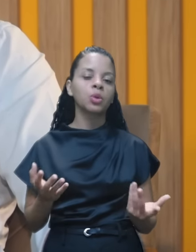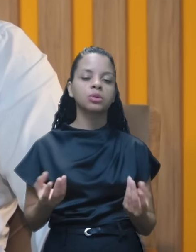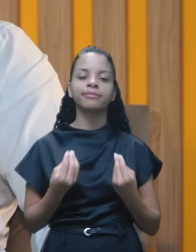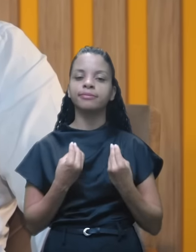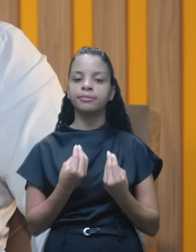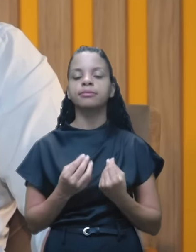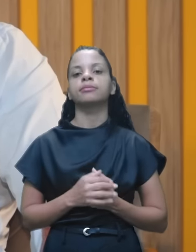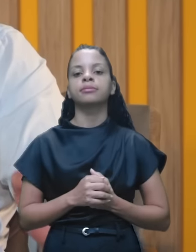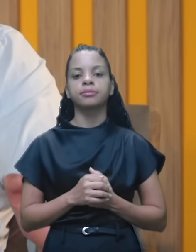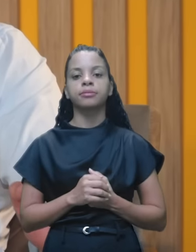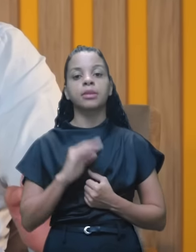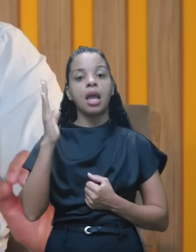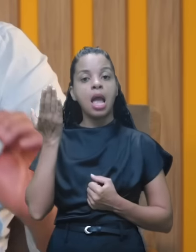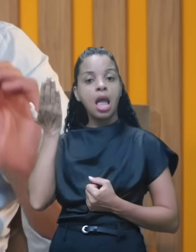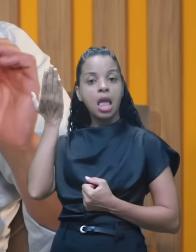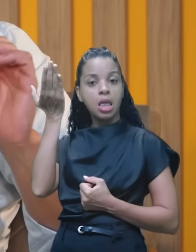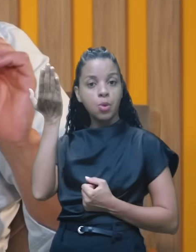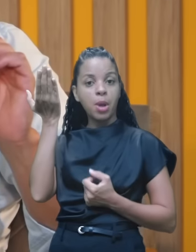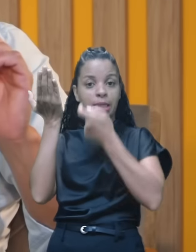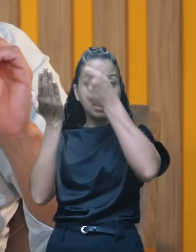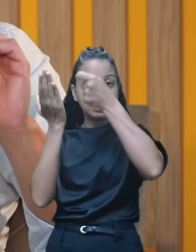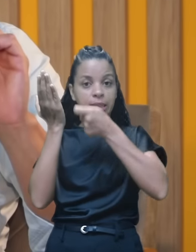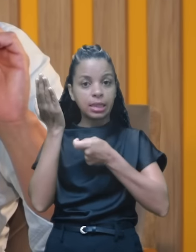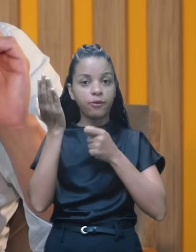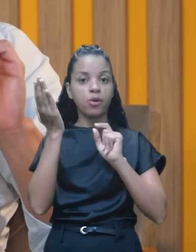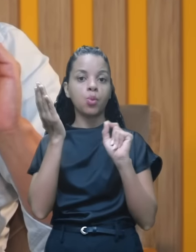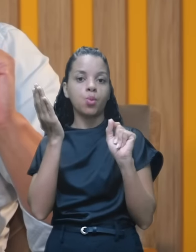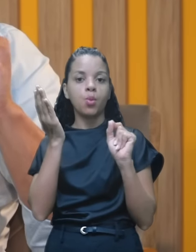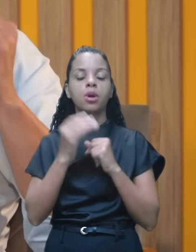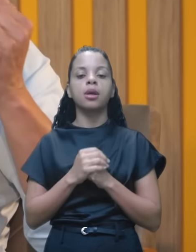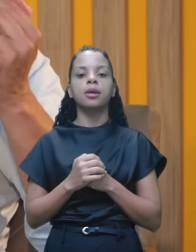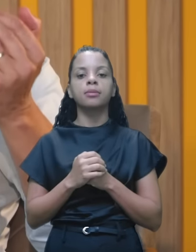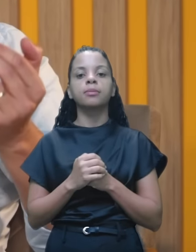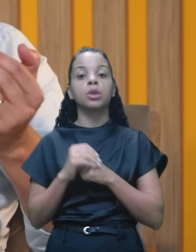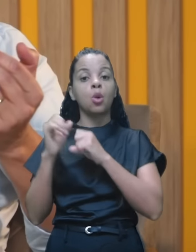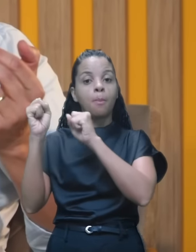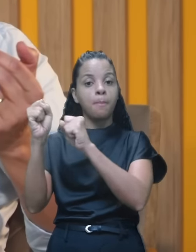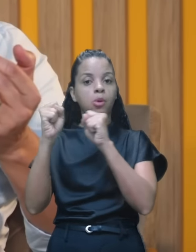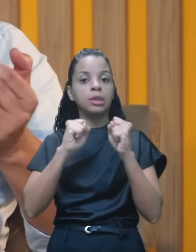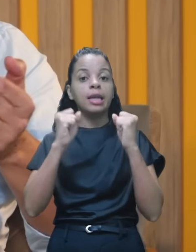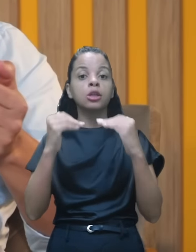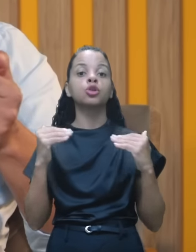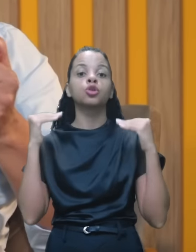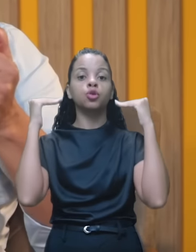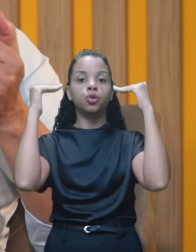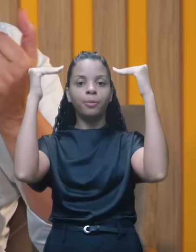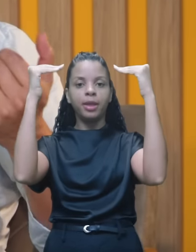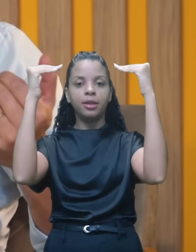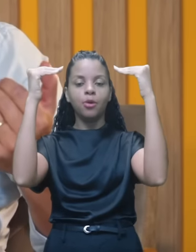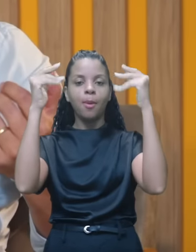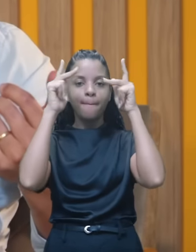E Ellen White, no livro Desejado de Todas as Nações, diz assim, um poder mais alto que Pilatos ou que os